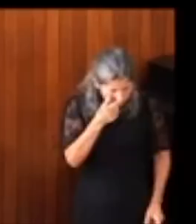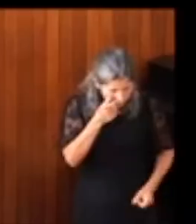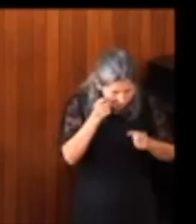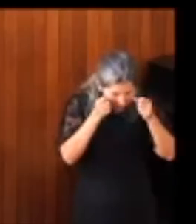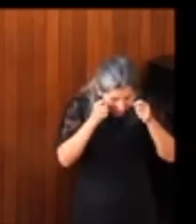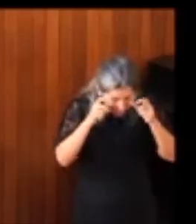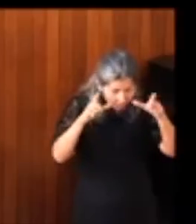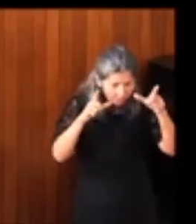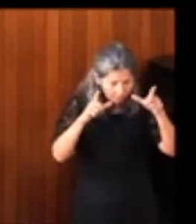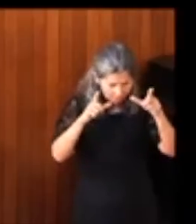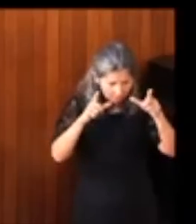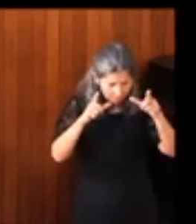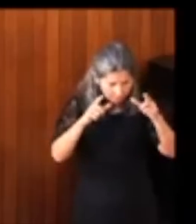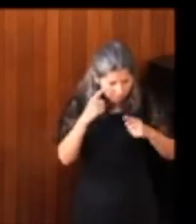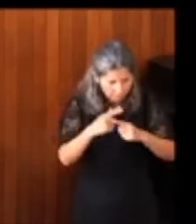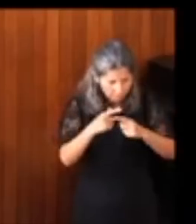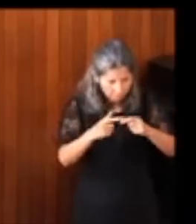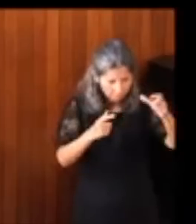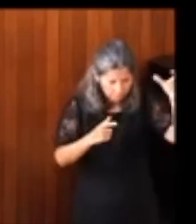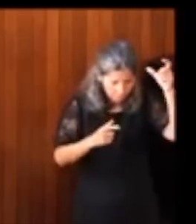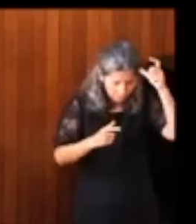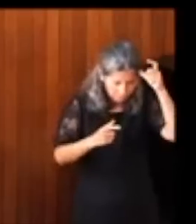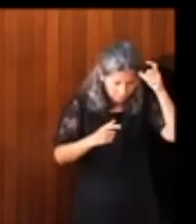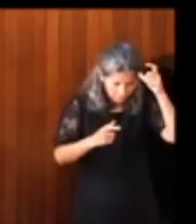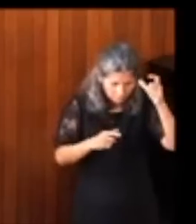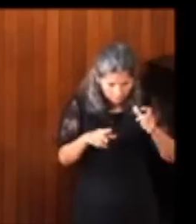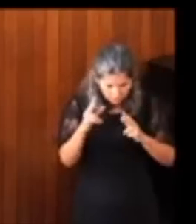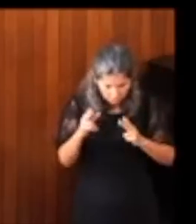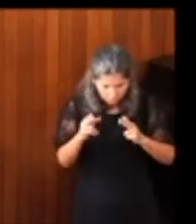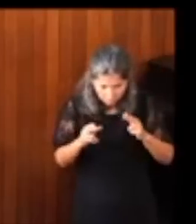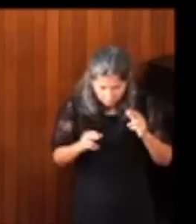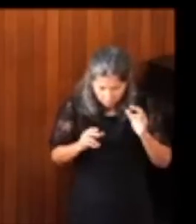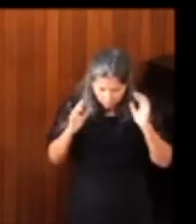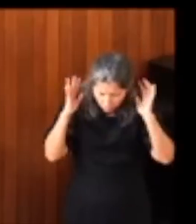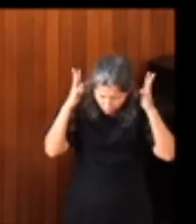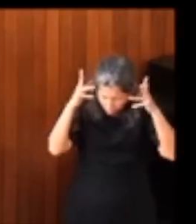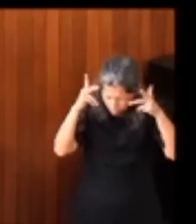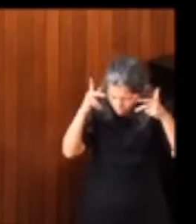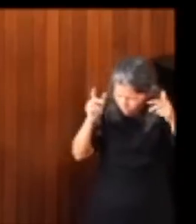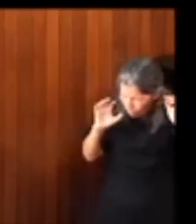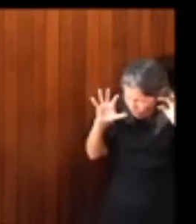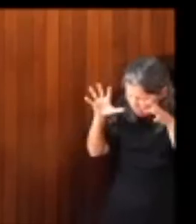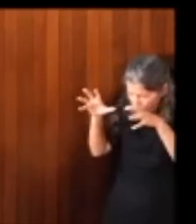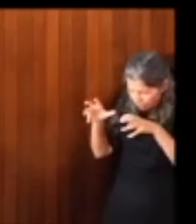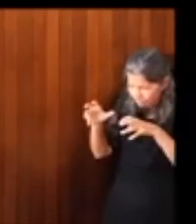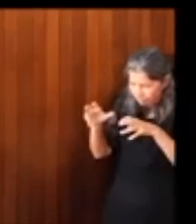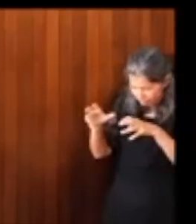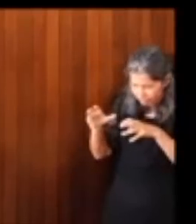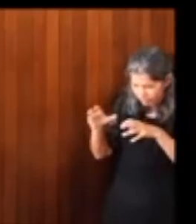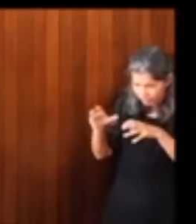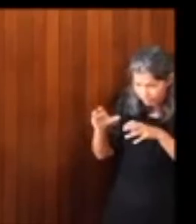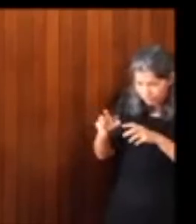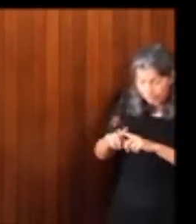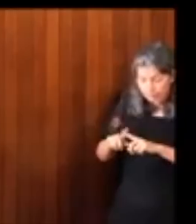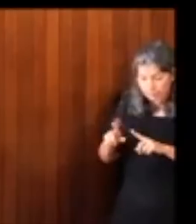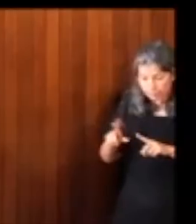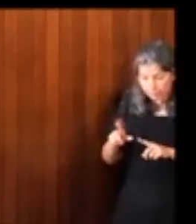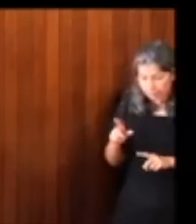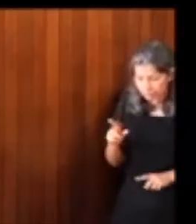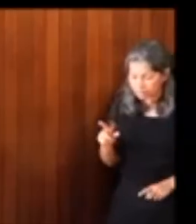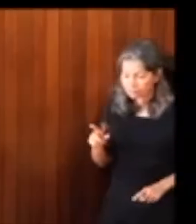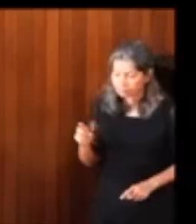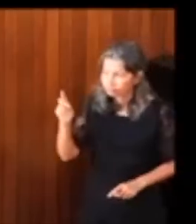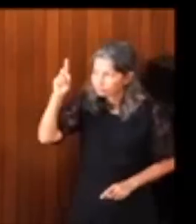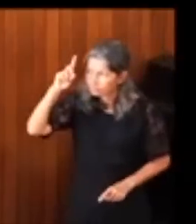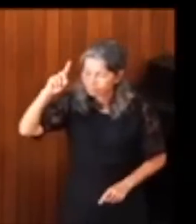redor como um leão, rugindo e procurando a quem possa devorar. Resistam-lhe permanecendo firmes na fé, sabendo que os irmãos que